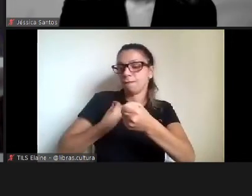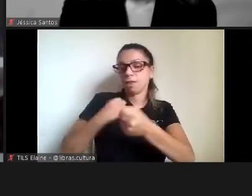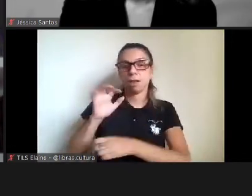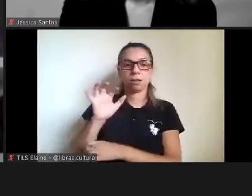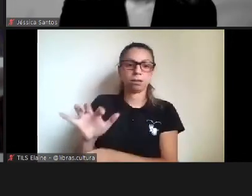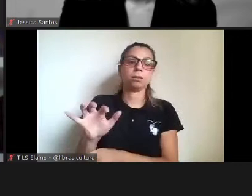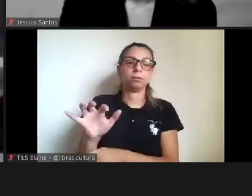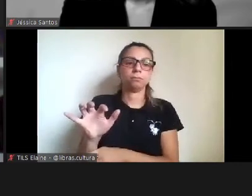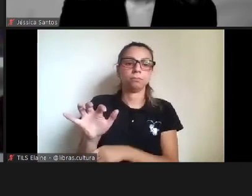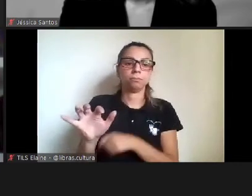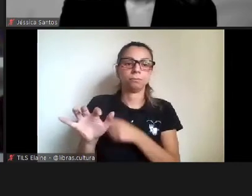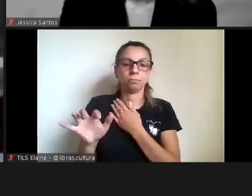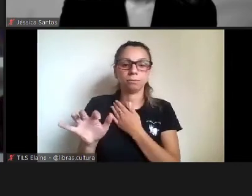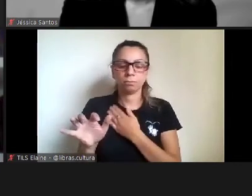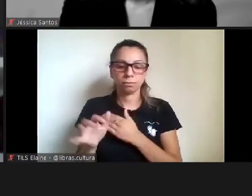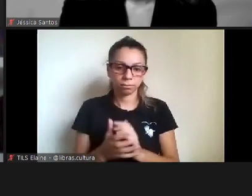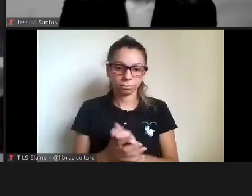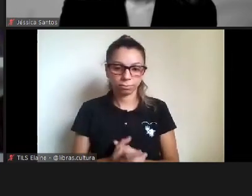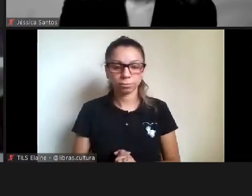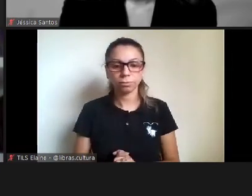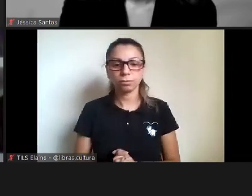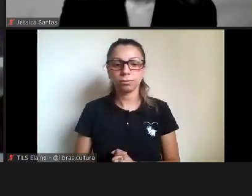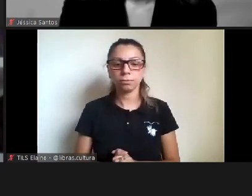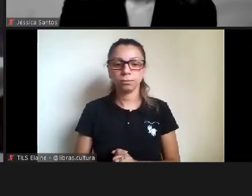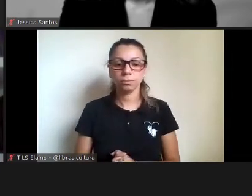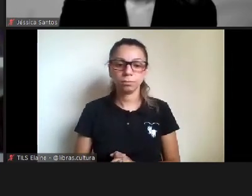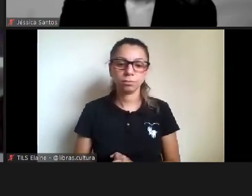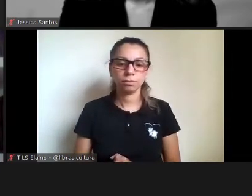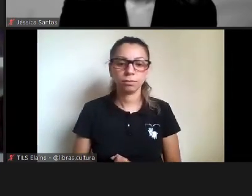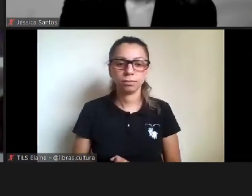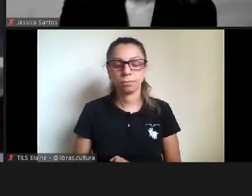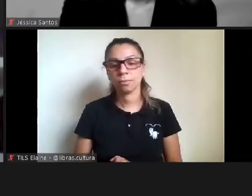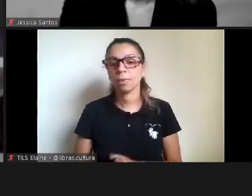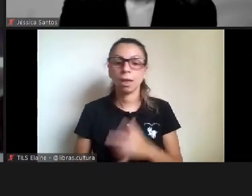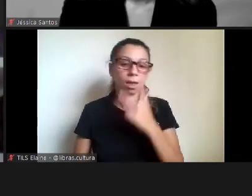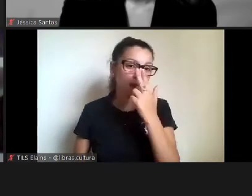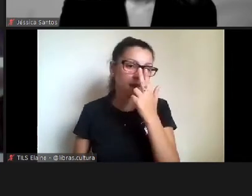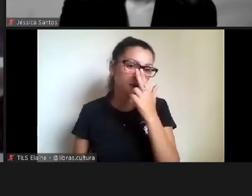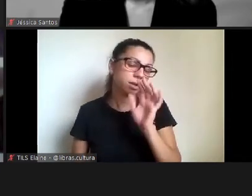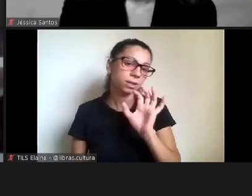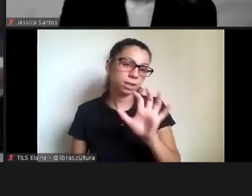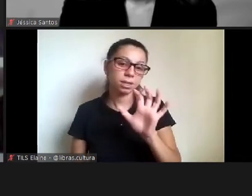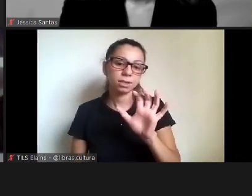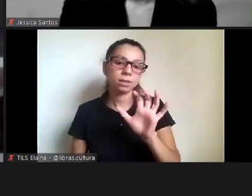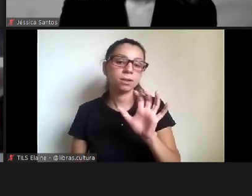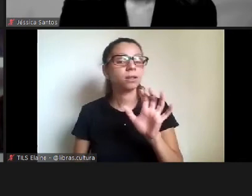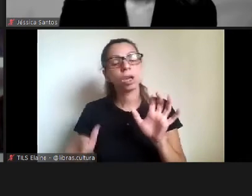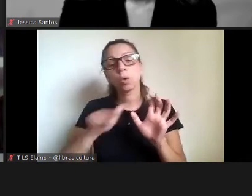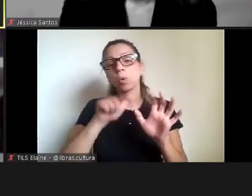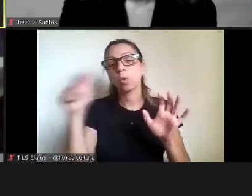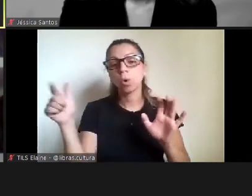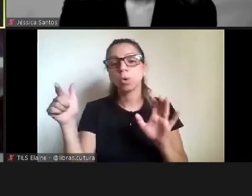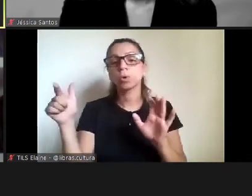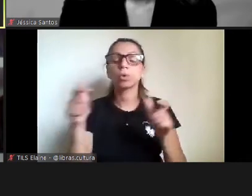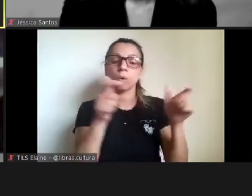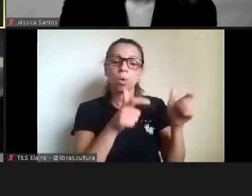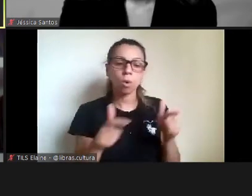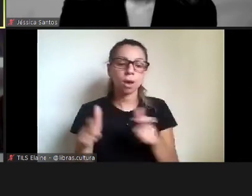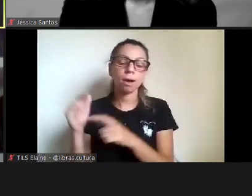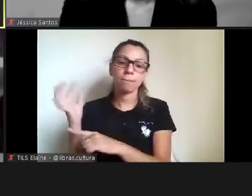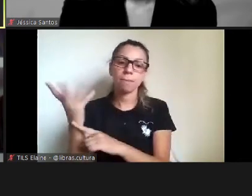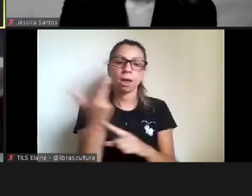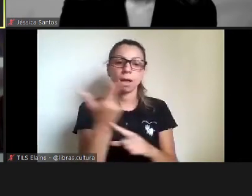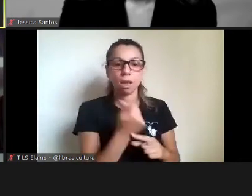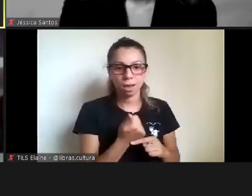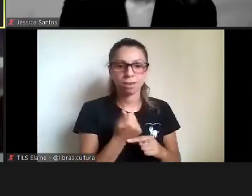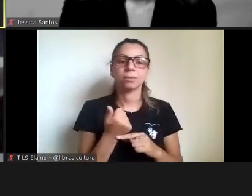vida, a vida, a vida. Então, eu acho que é isso. Tem mais um lugar aí para fazer arte. Mais um, é mais